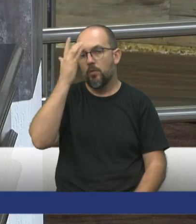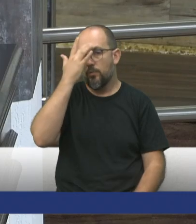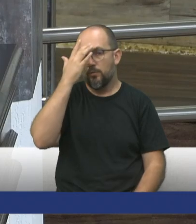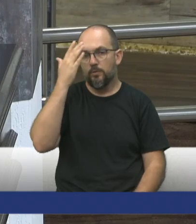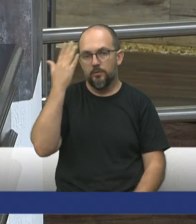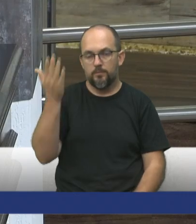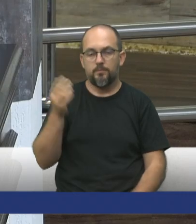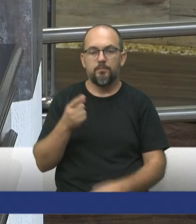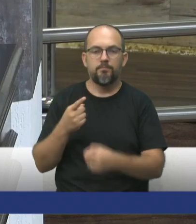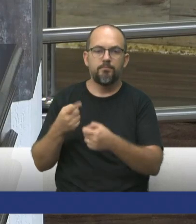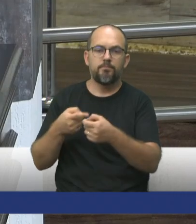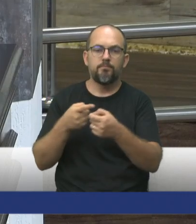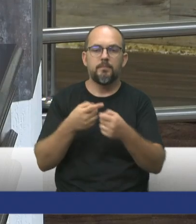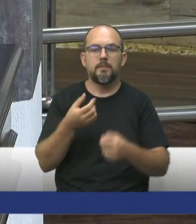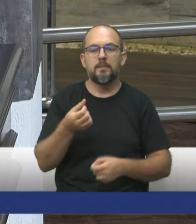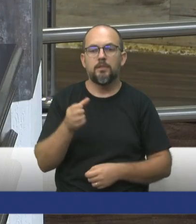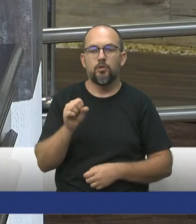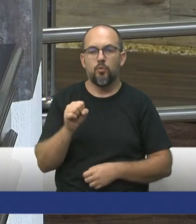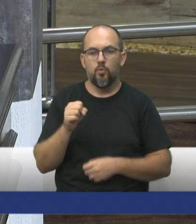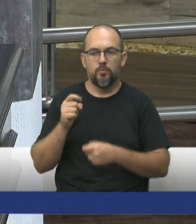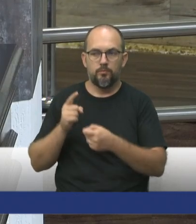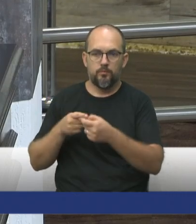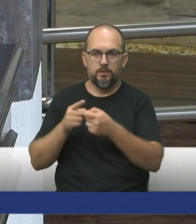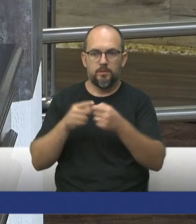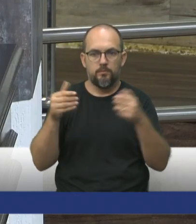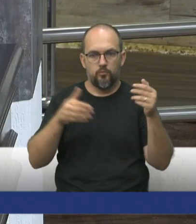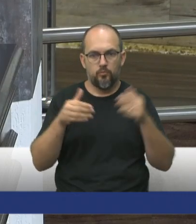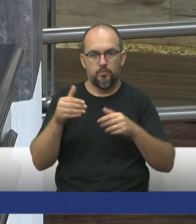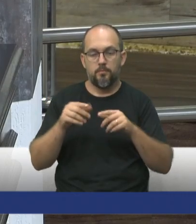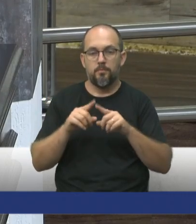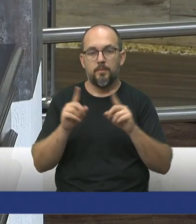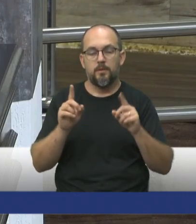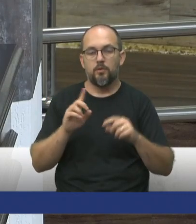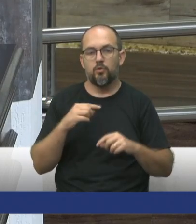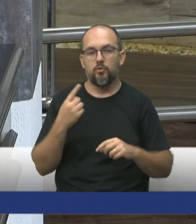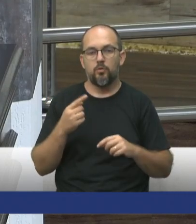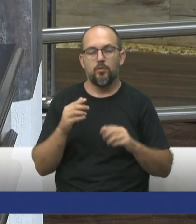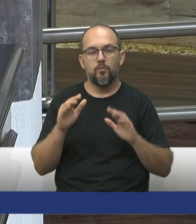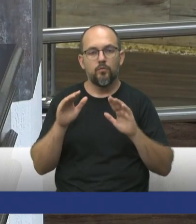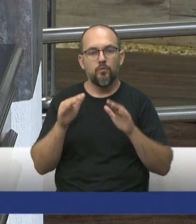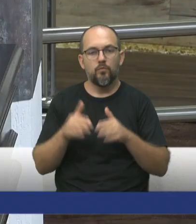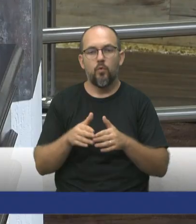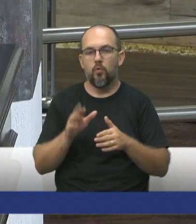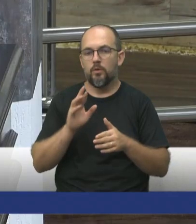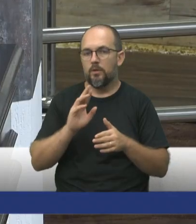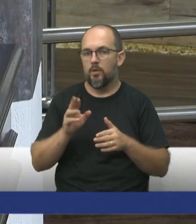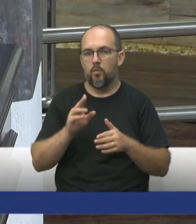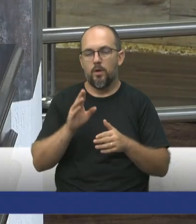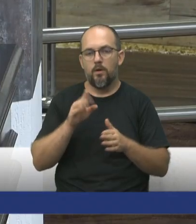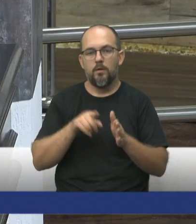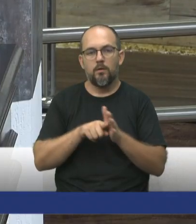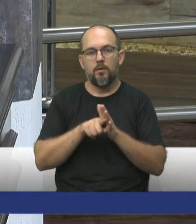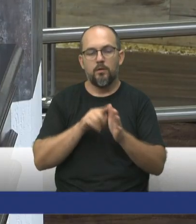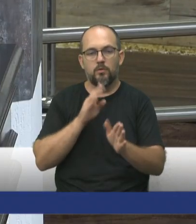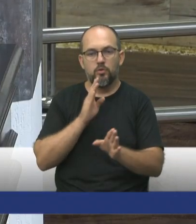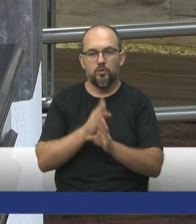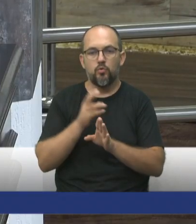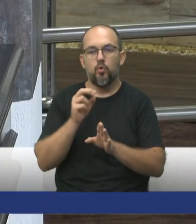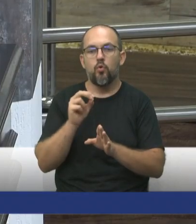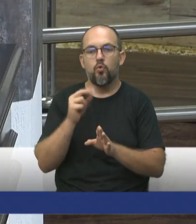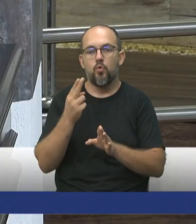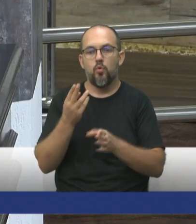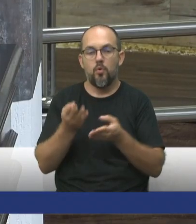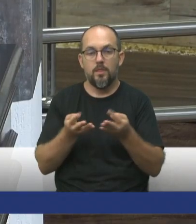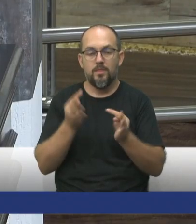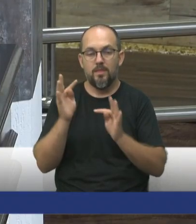68 municípios. Embora a nossa atuação não seja diretamente voltada ao diagnóstico ou terapias específicas